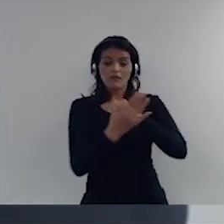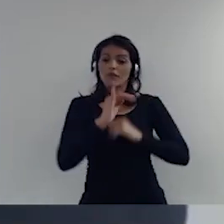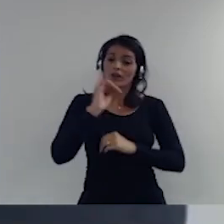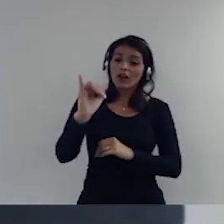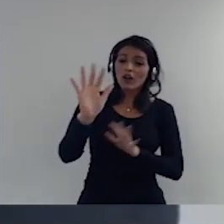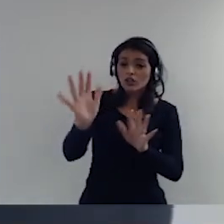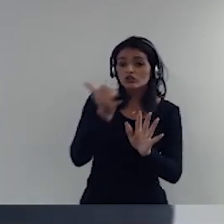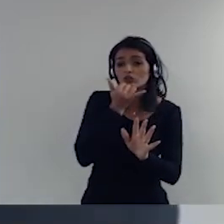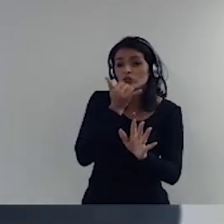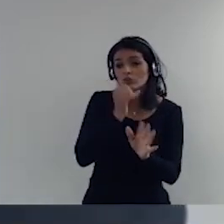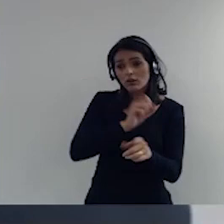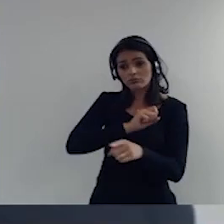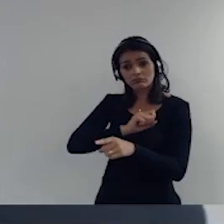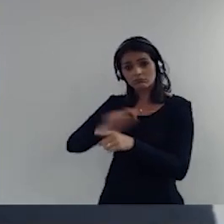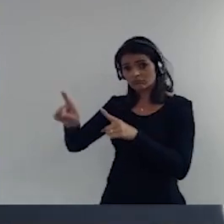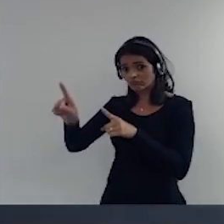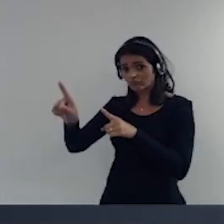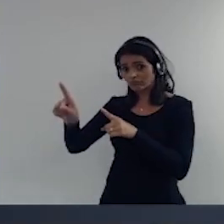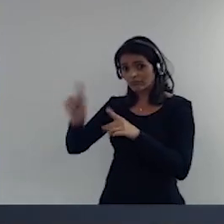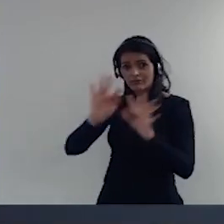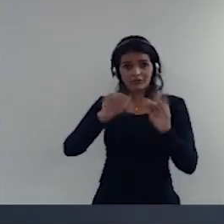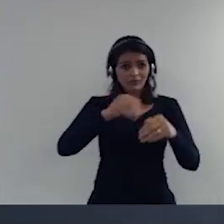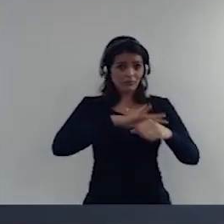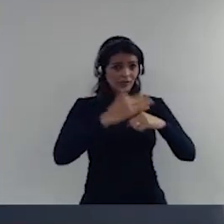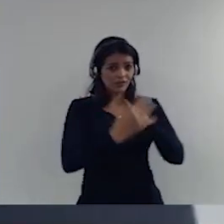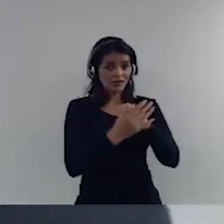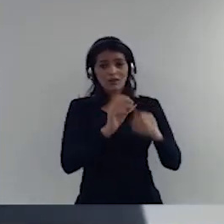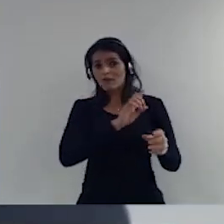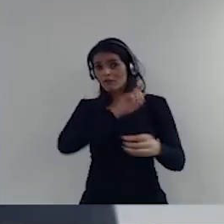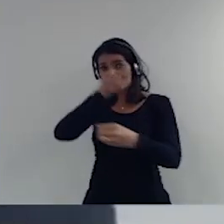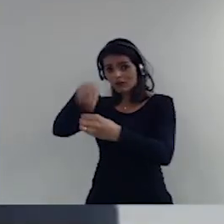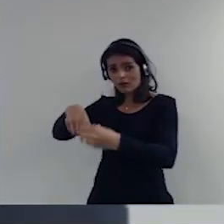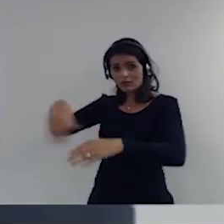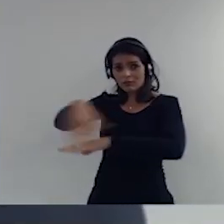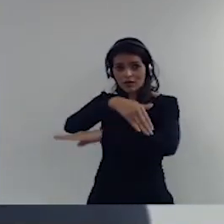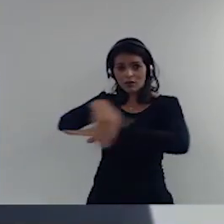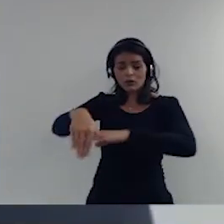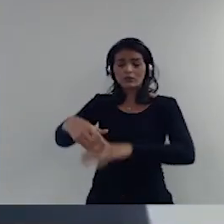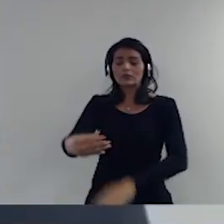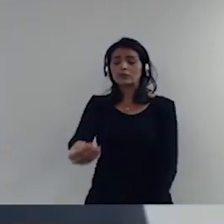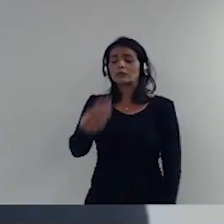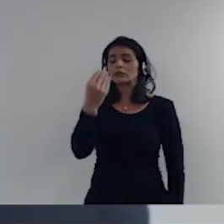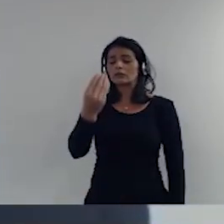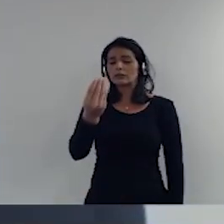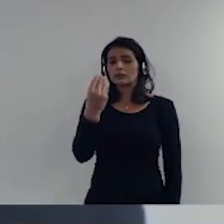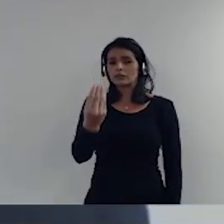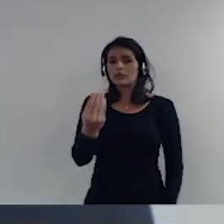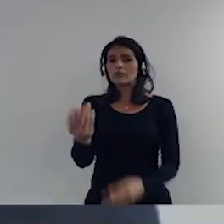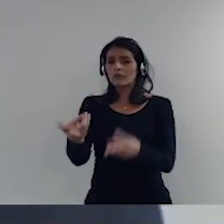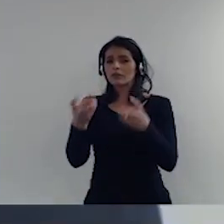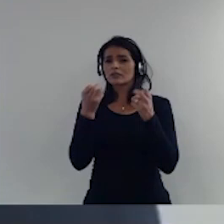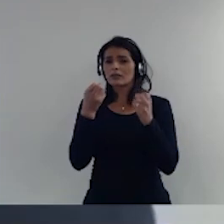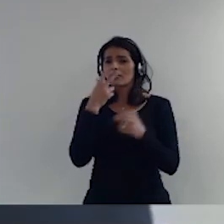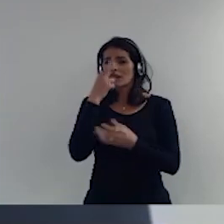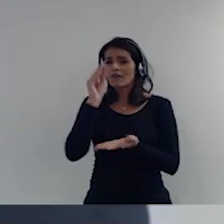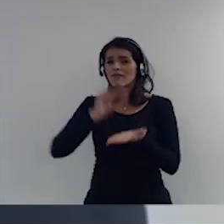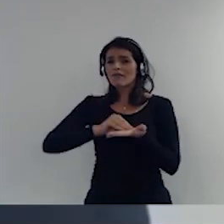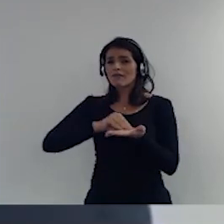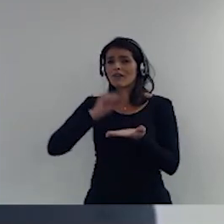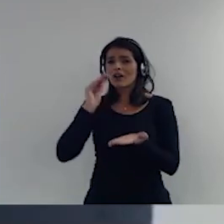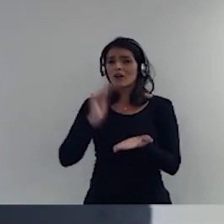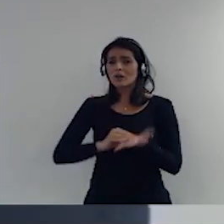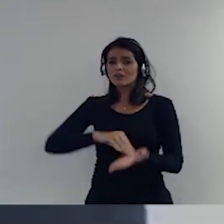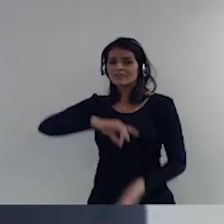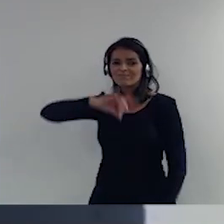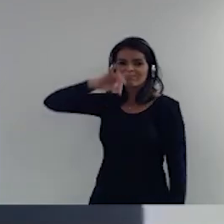pessoas em situação de rua e vão falar, não, olha, agora acabou, você volte para a rua. O que a gente percebe é uma falta de efetividade